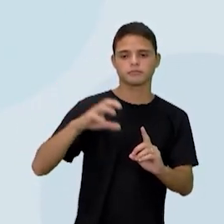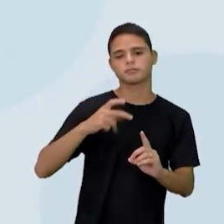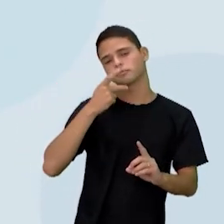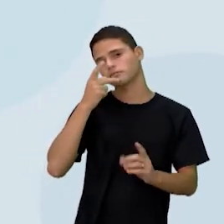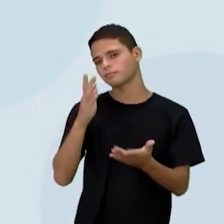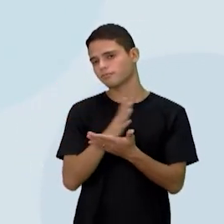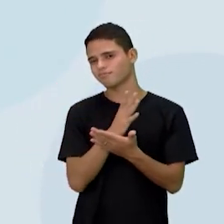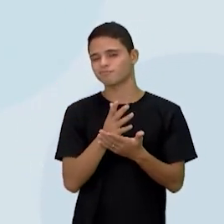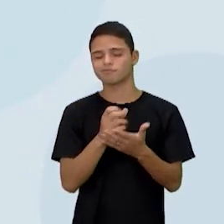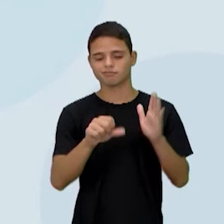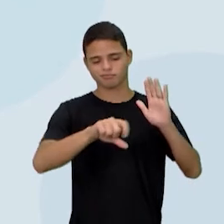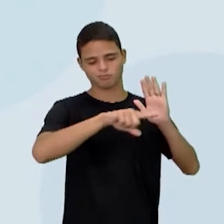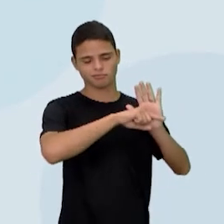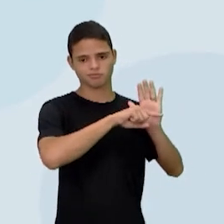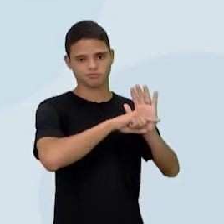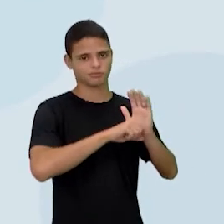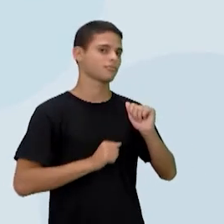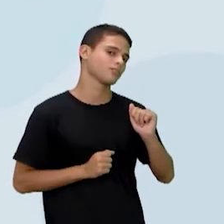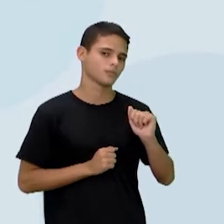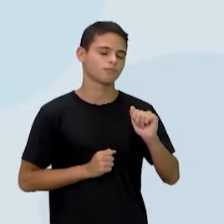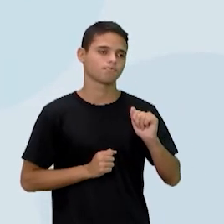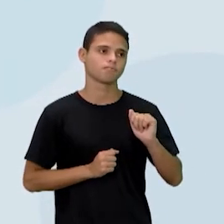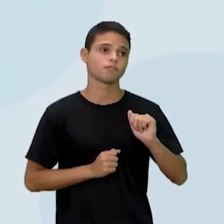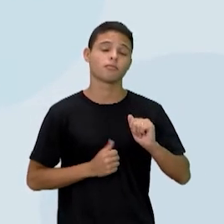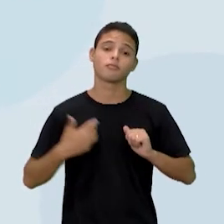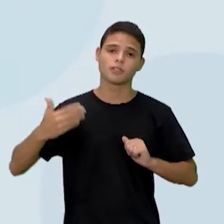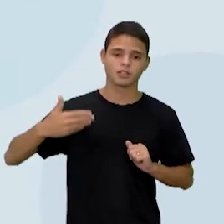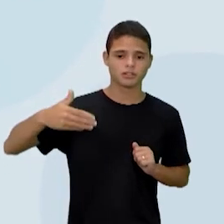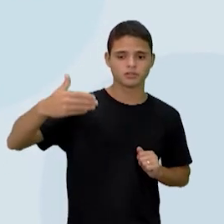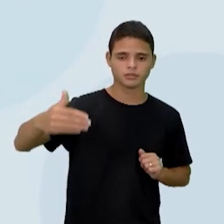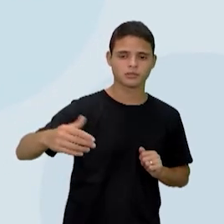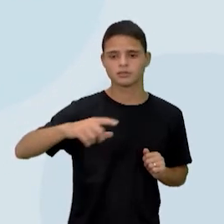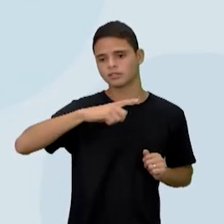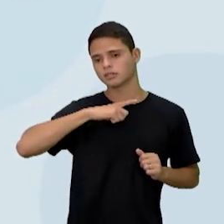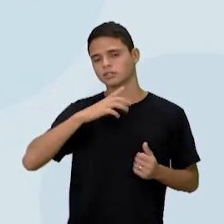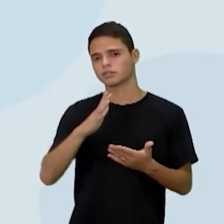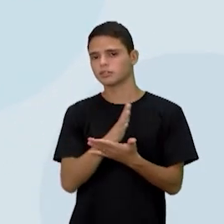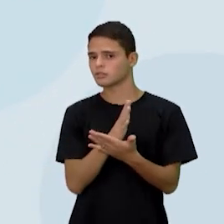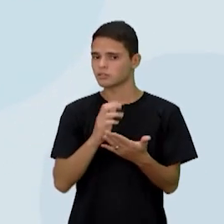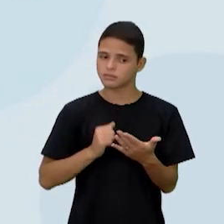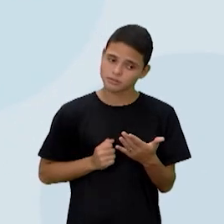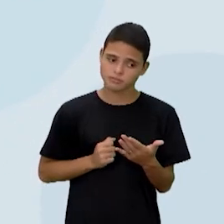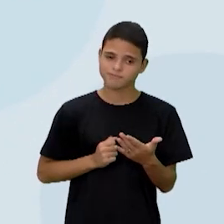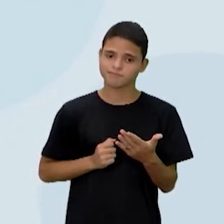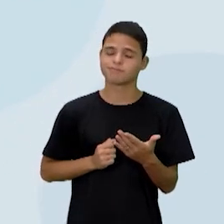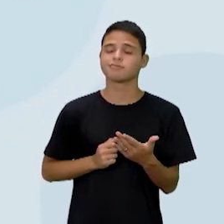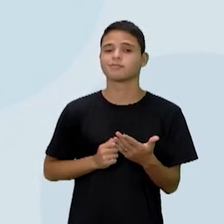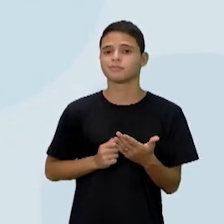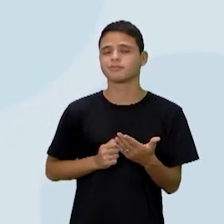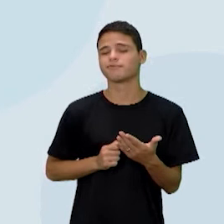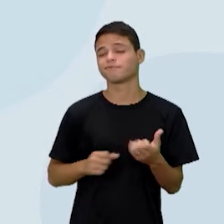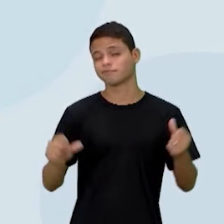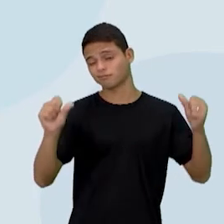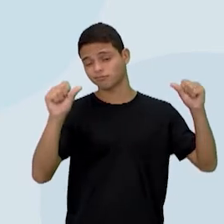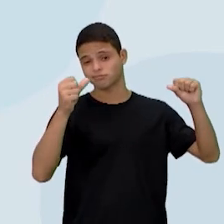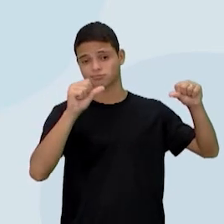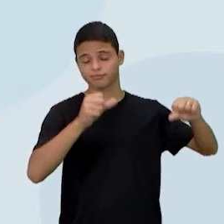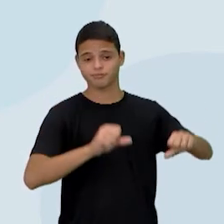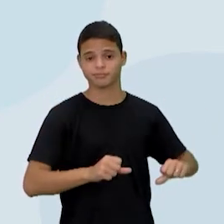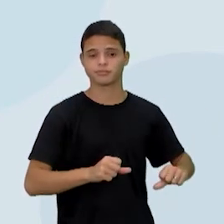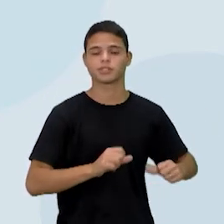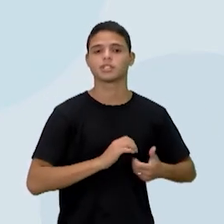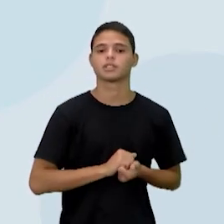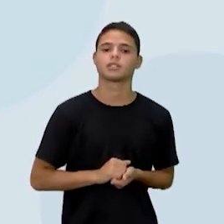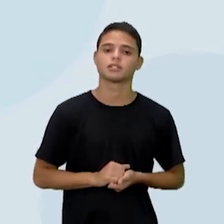possíveis efeitos negativos. Cada vez mais a gente está deixando rastros e passos por onde que a gente navegou, por onde nós